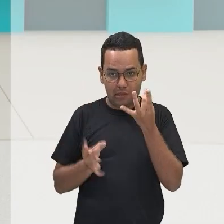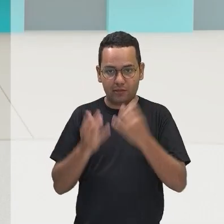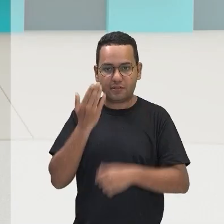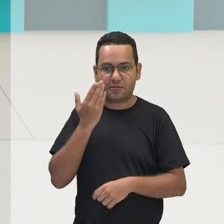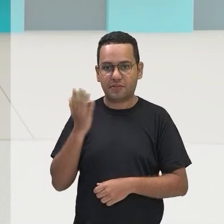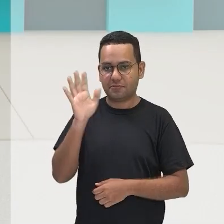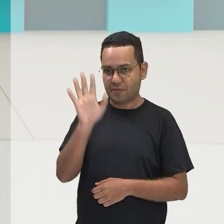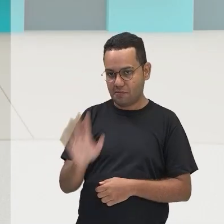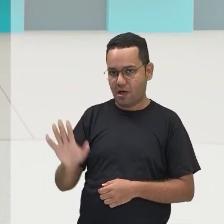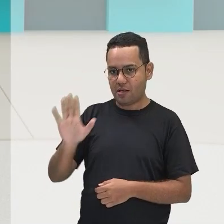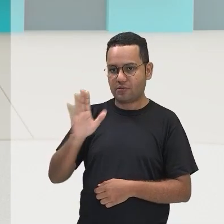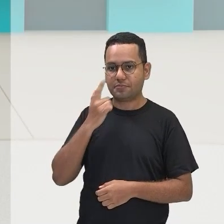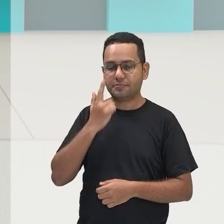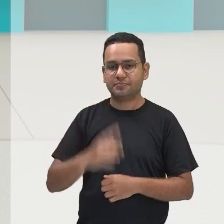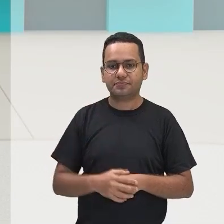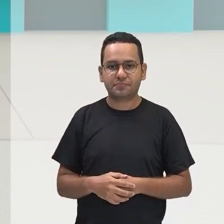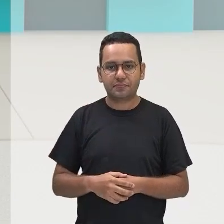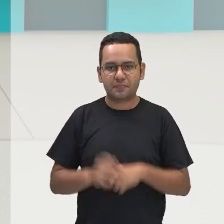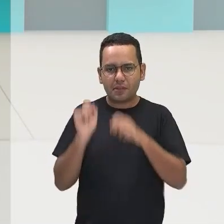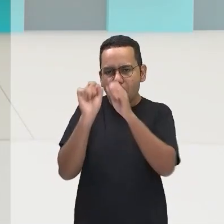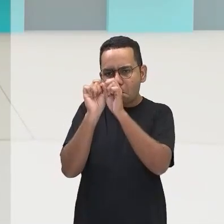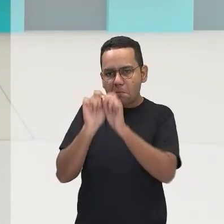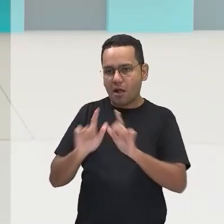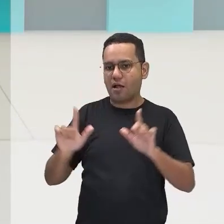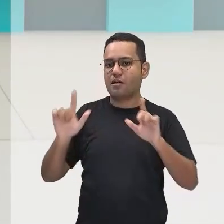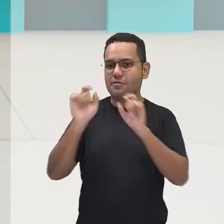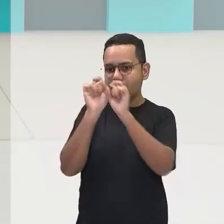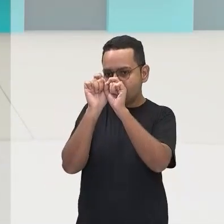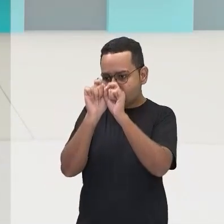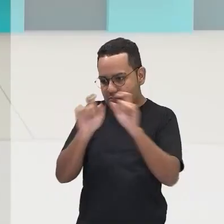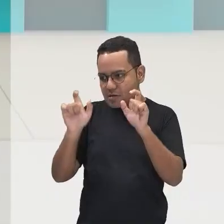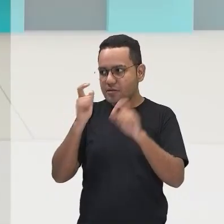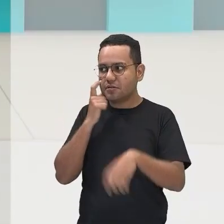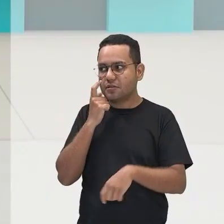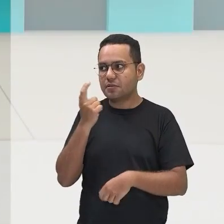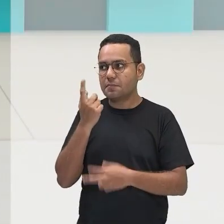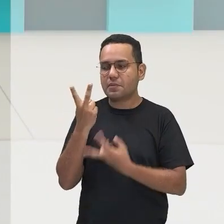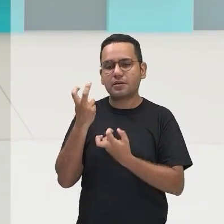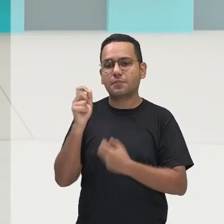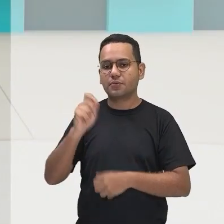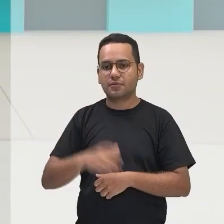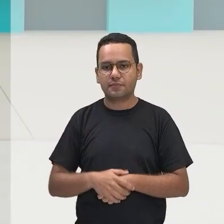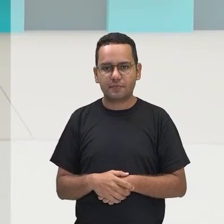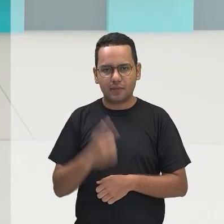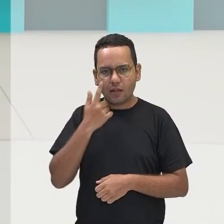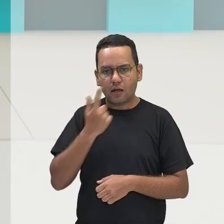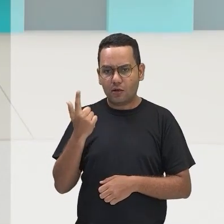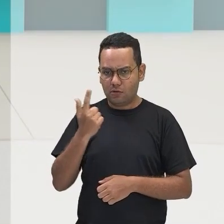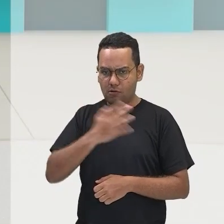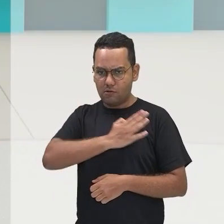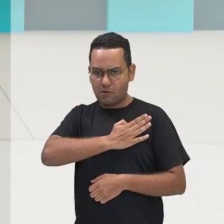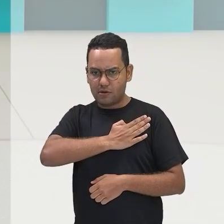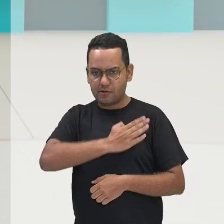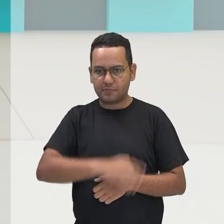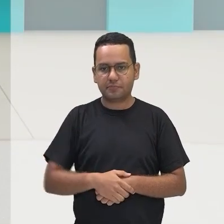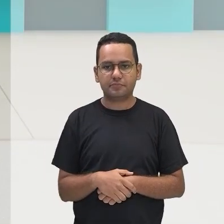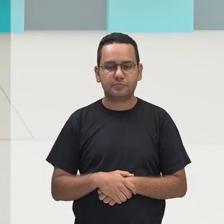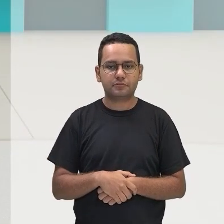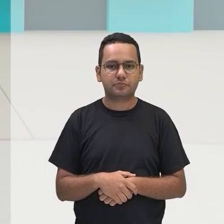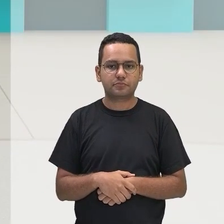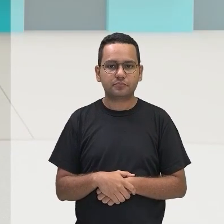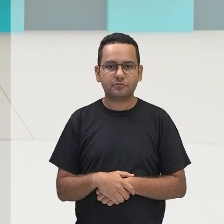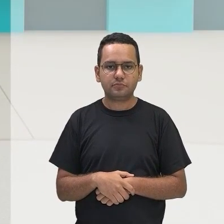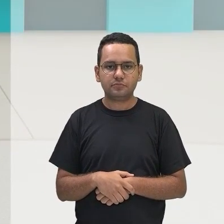Vamos ampliar. Eu só queria ampliar para aqui para vocês verem o seguinte. Tá vendo o coração? O coração, gente, ele